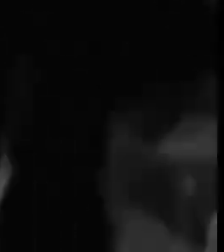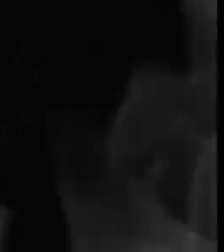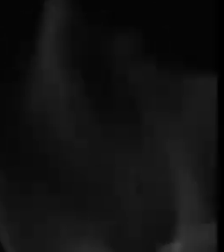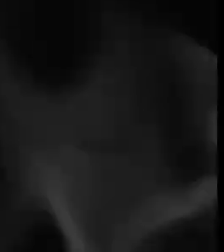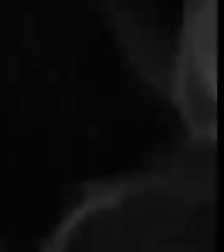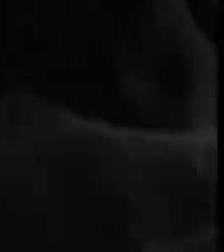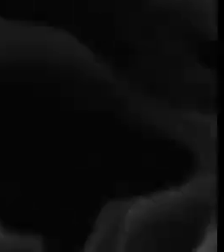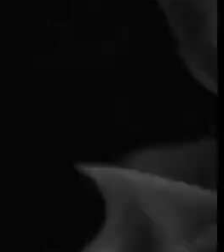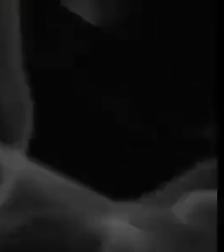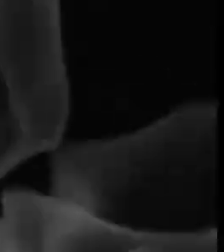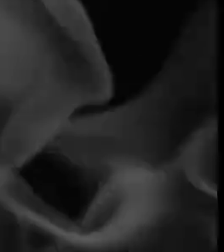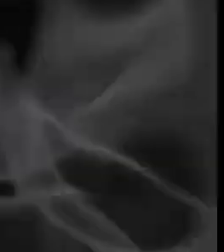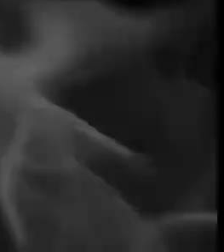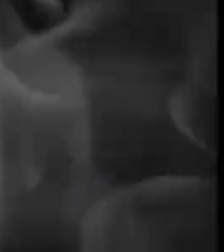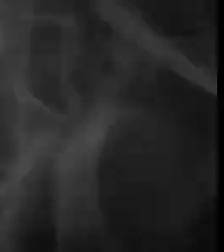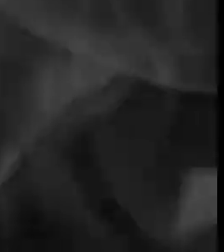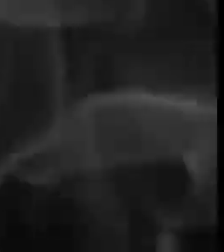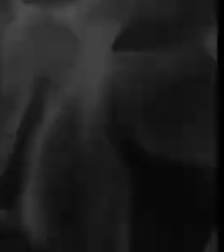Áporo.